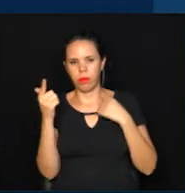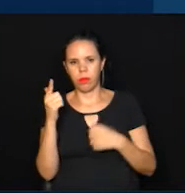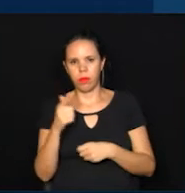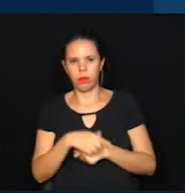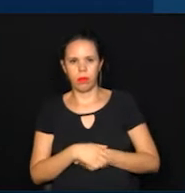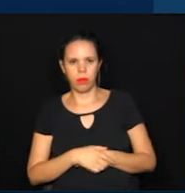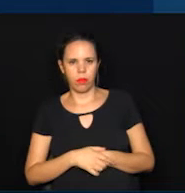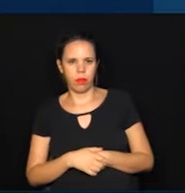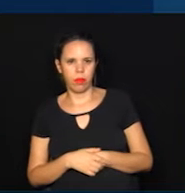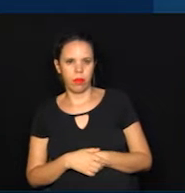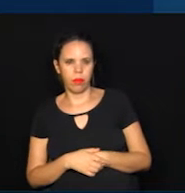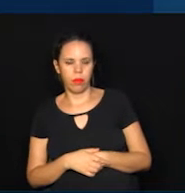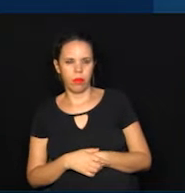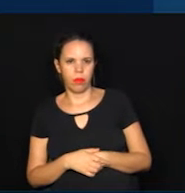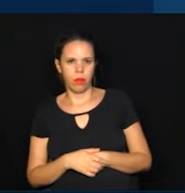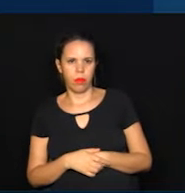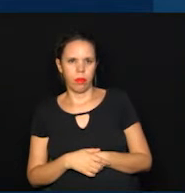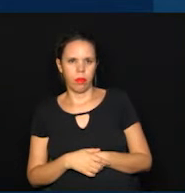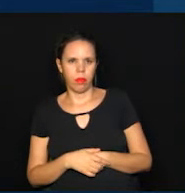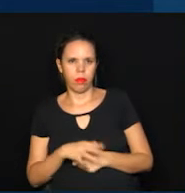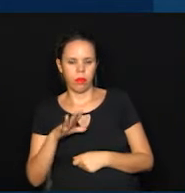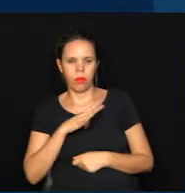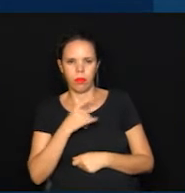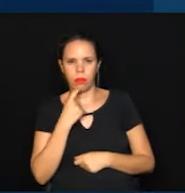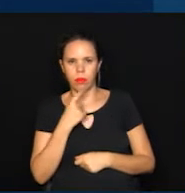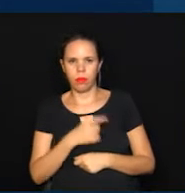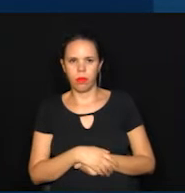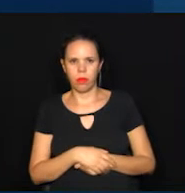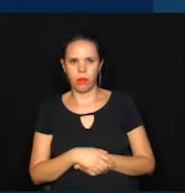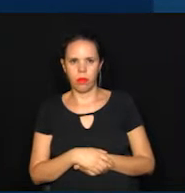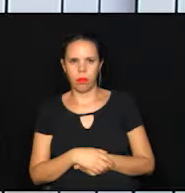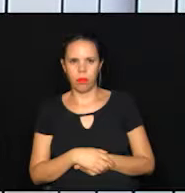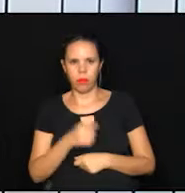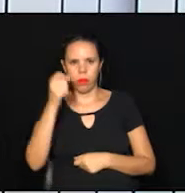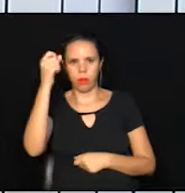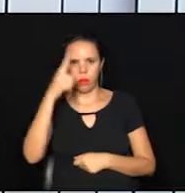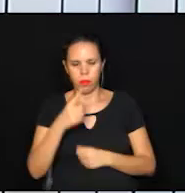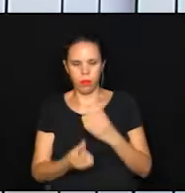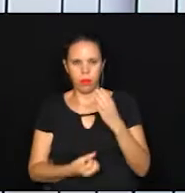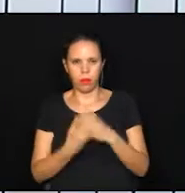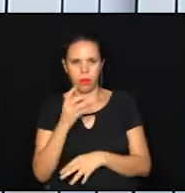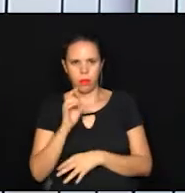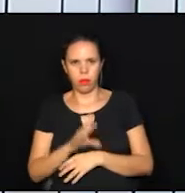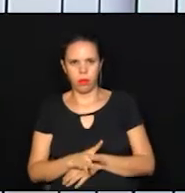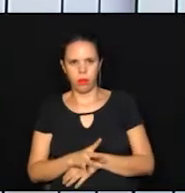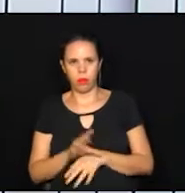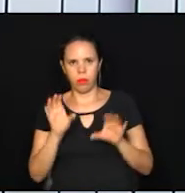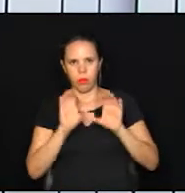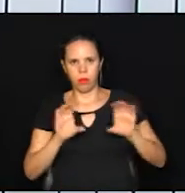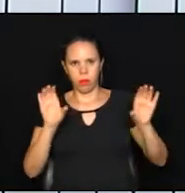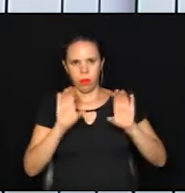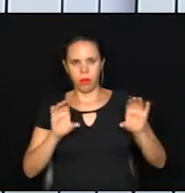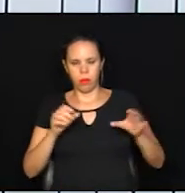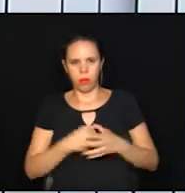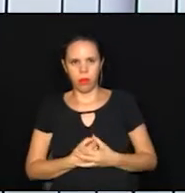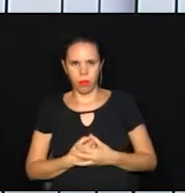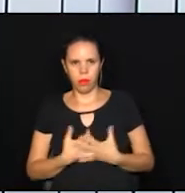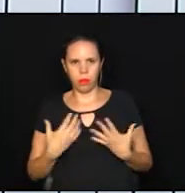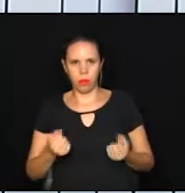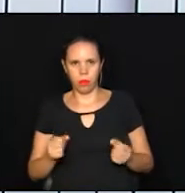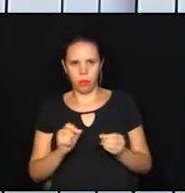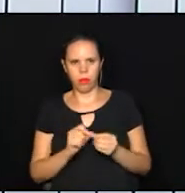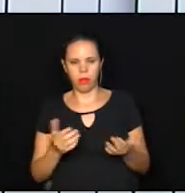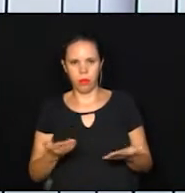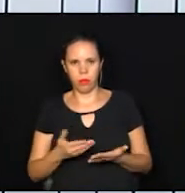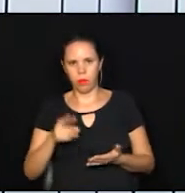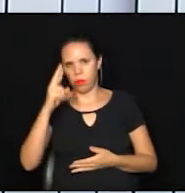aos 32 graus na cidade de Campinas, com o sol aparecendo apenas entre nuvens. Vamos fazer o seguinte